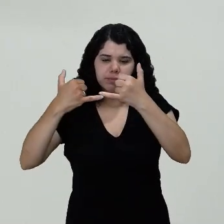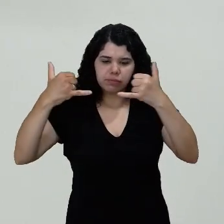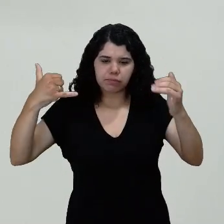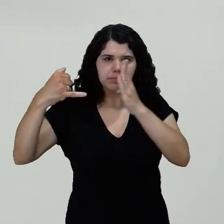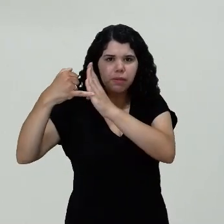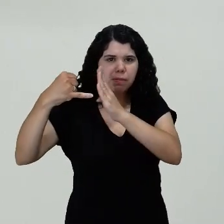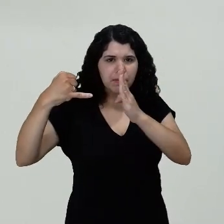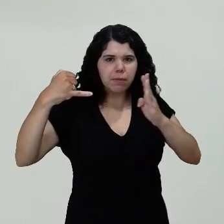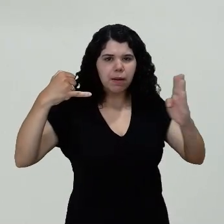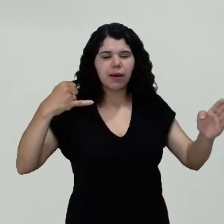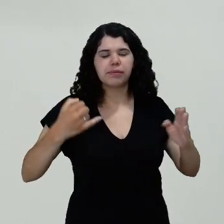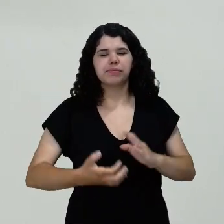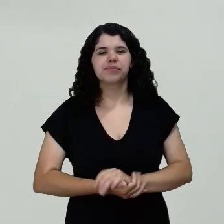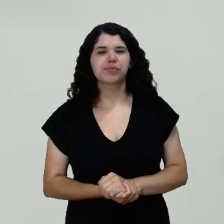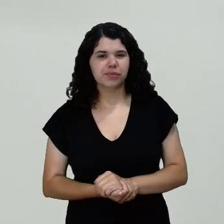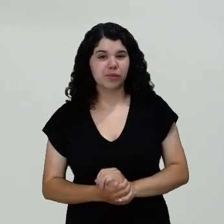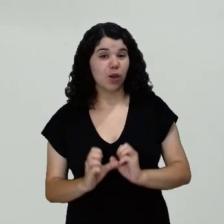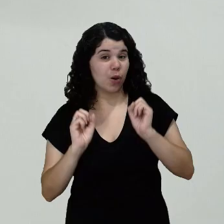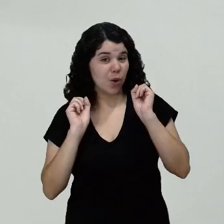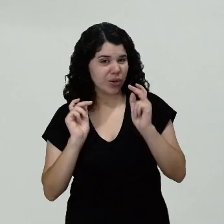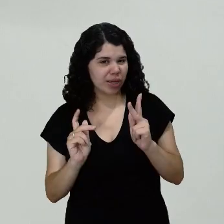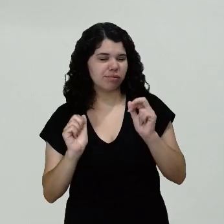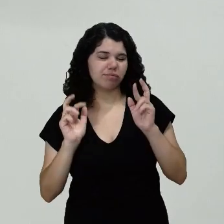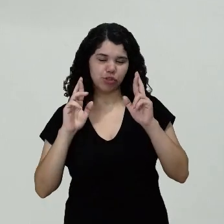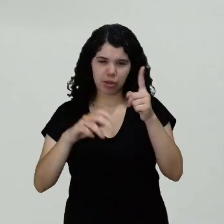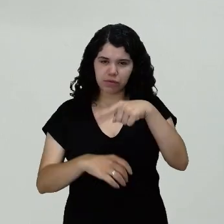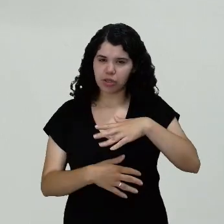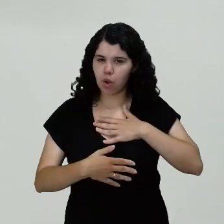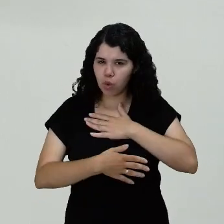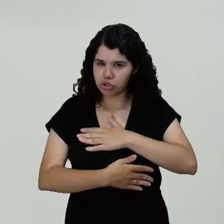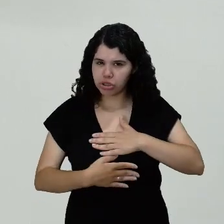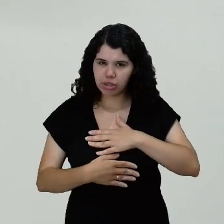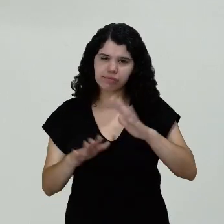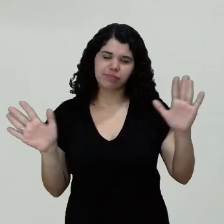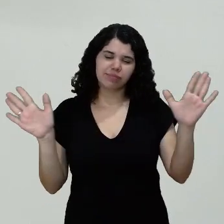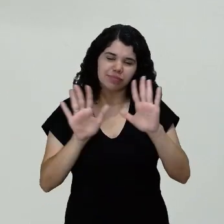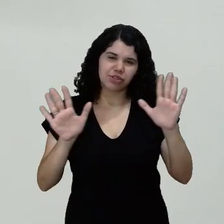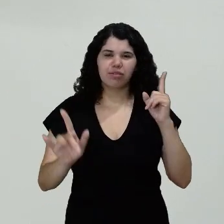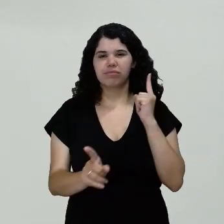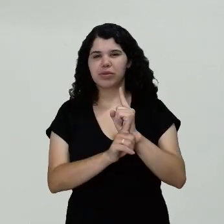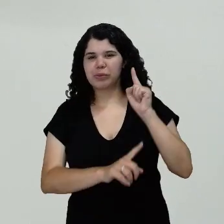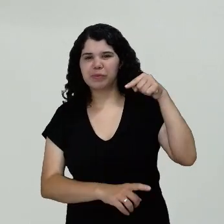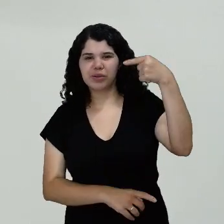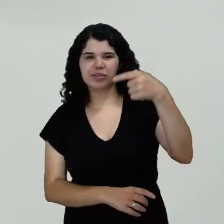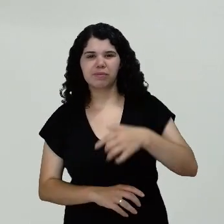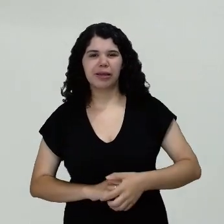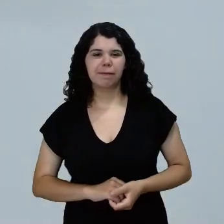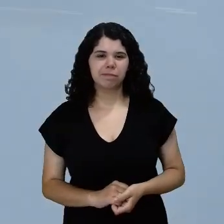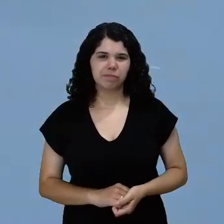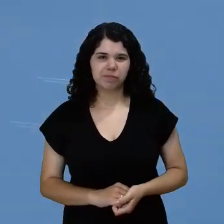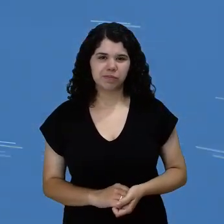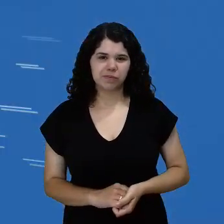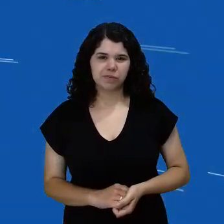numa reta numérica, ok? Espero que tenham gostado, um tchau, tchau e até a próxima.